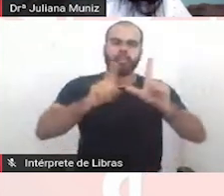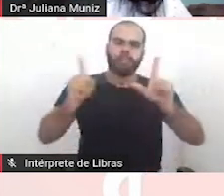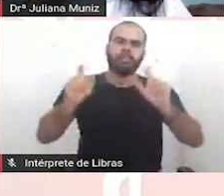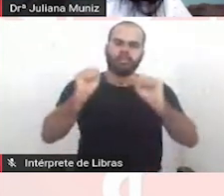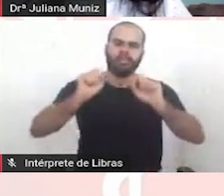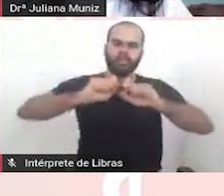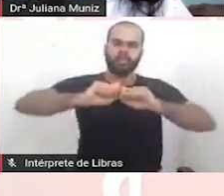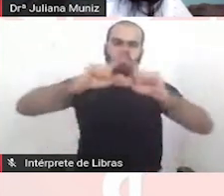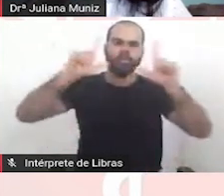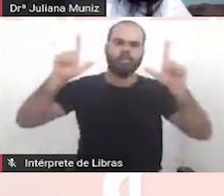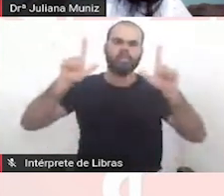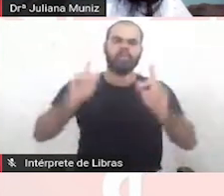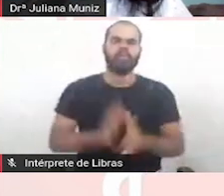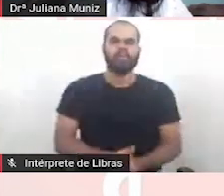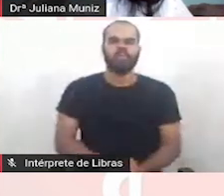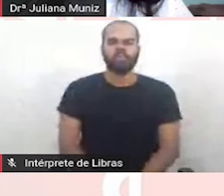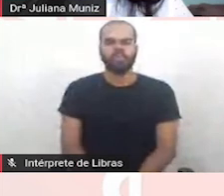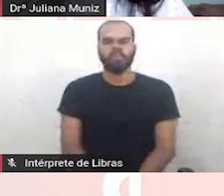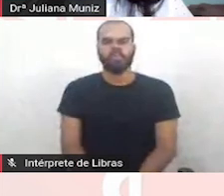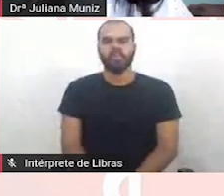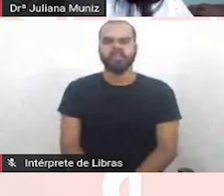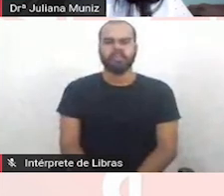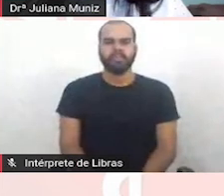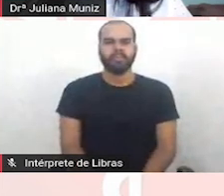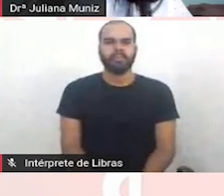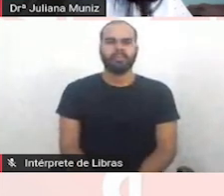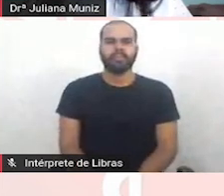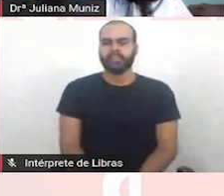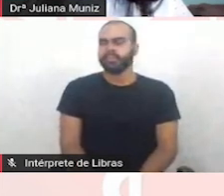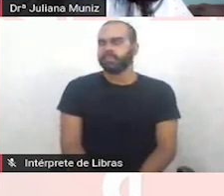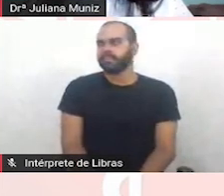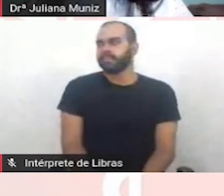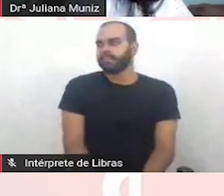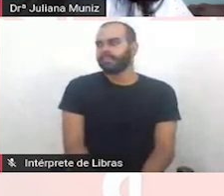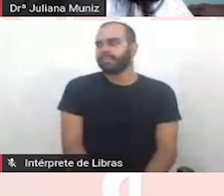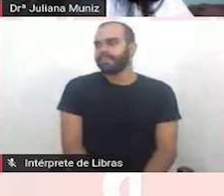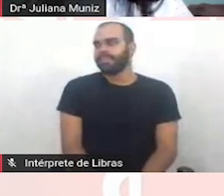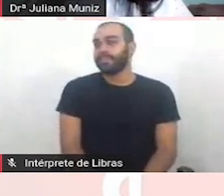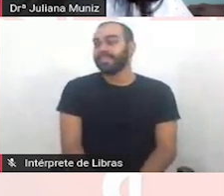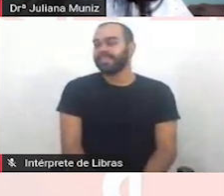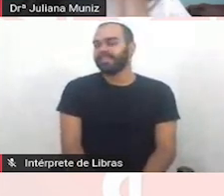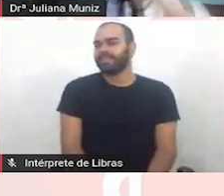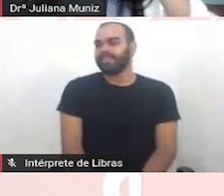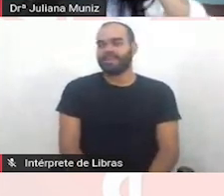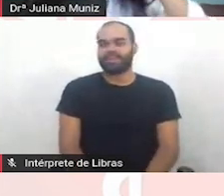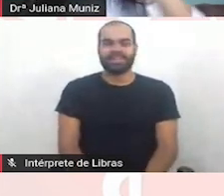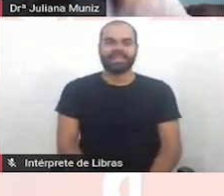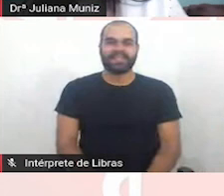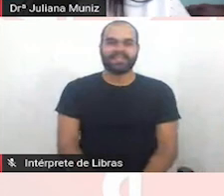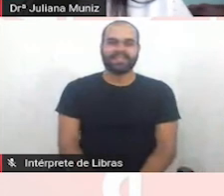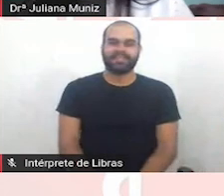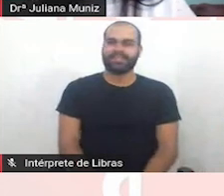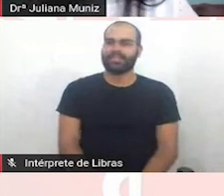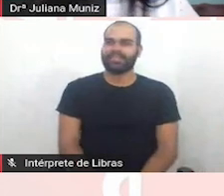aí, Edgar, por favor? A tabela, ampliar? Para mostrar o que é que seria eficaz e o que é que não